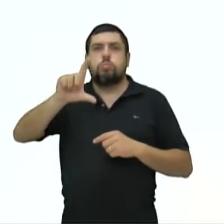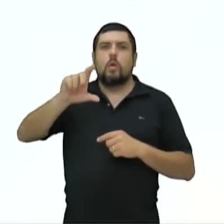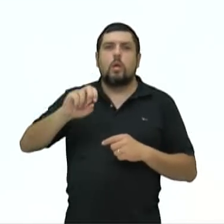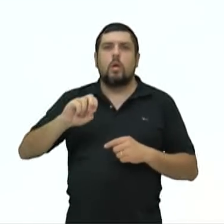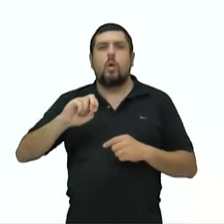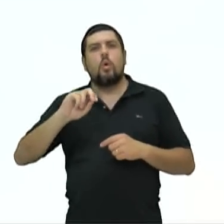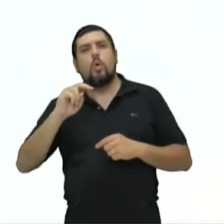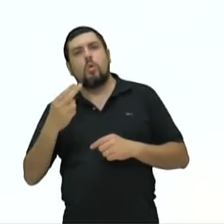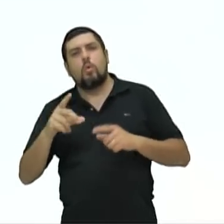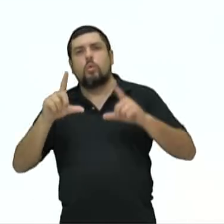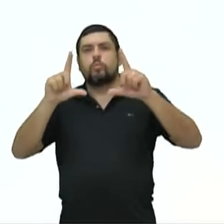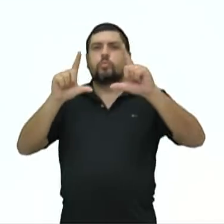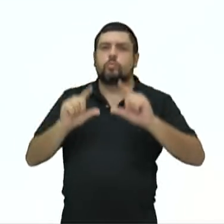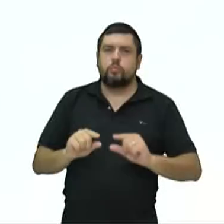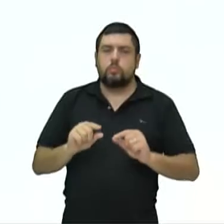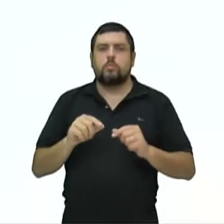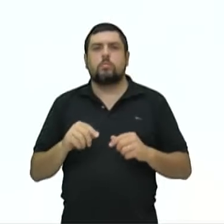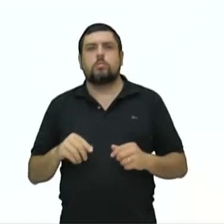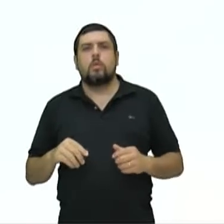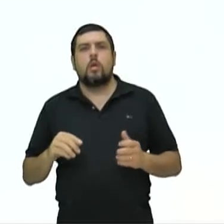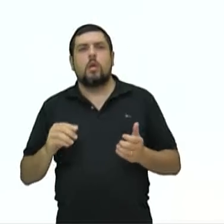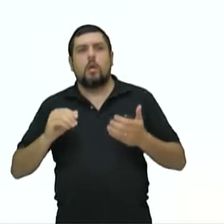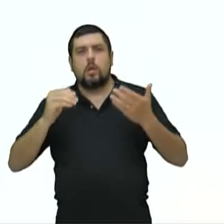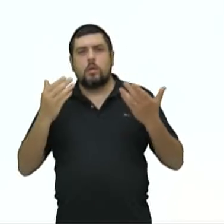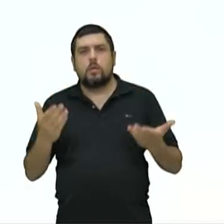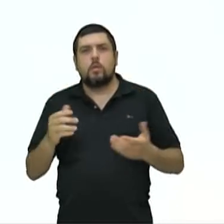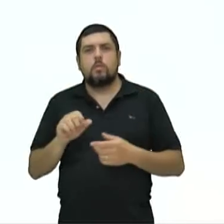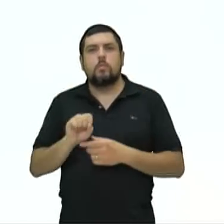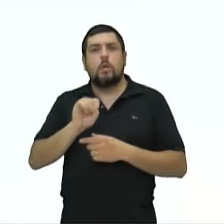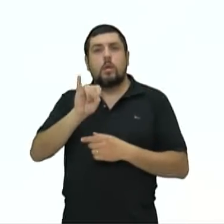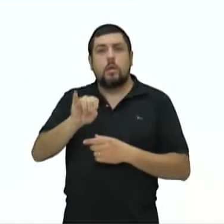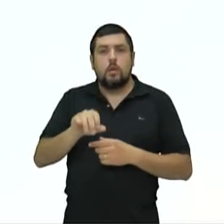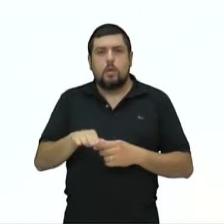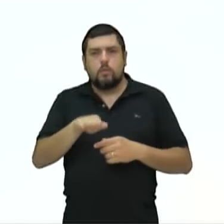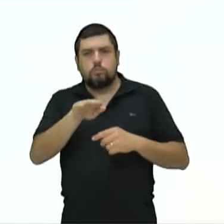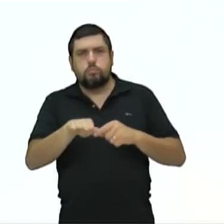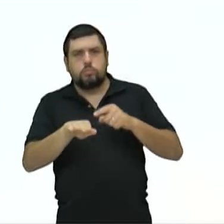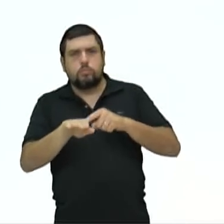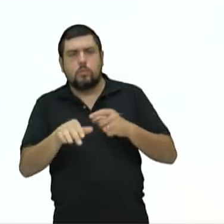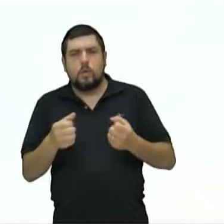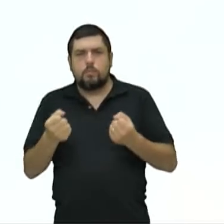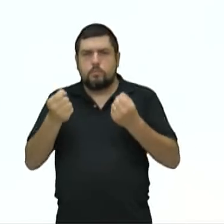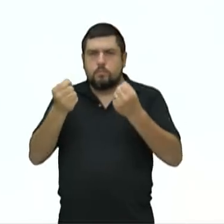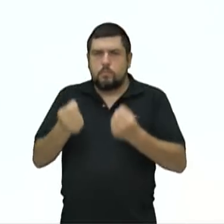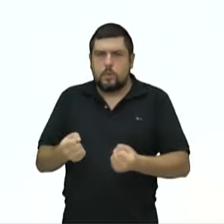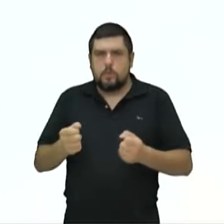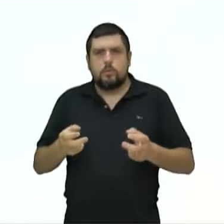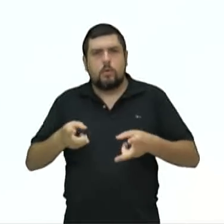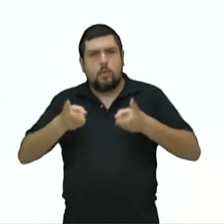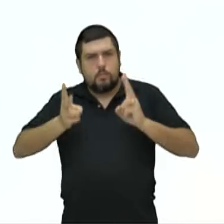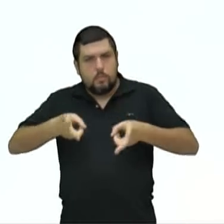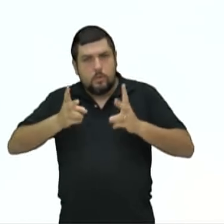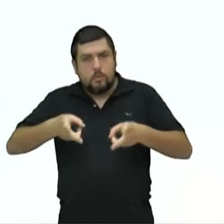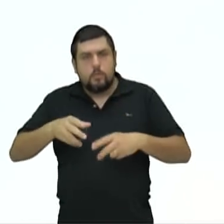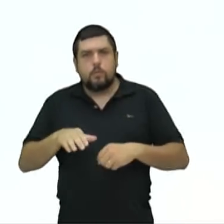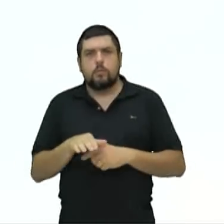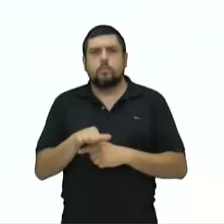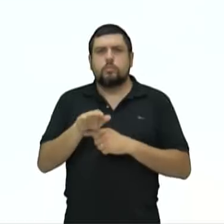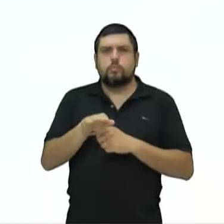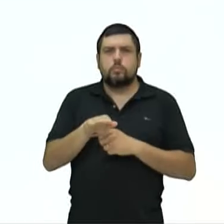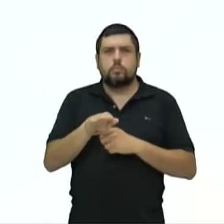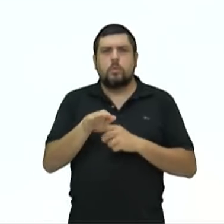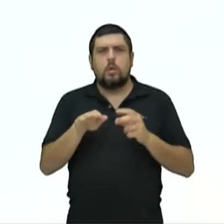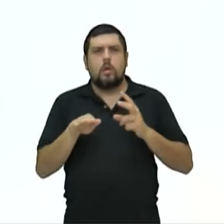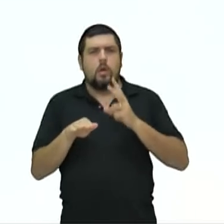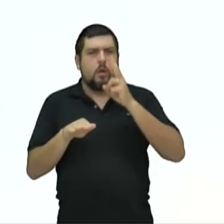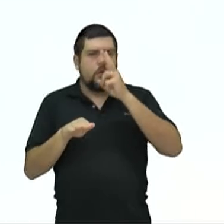certo? Que é dado por isso aqui. E quando você tem uma massa constante, como a gente já conversou várias vezes, eu posso dizer que a força resultante é igual a massa